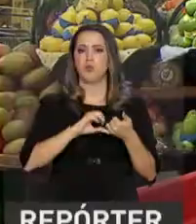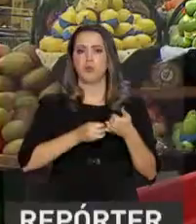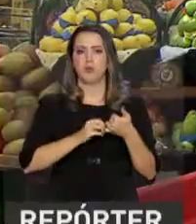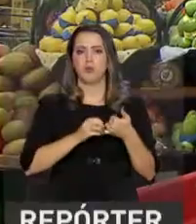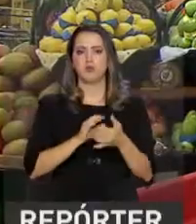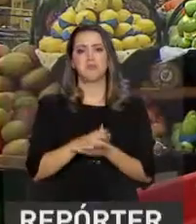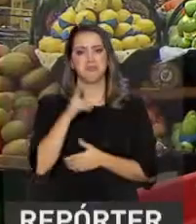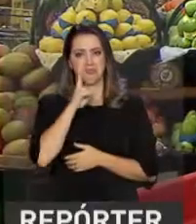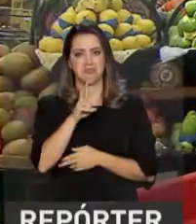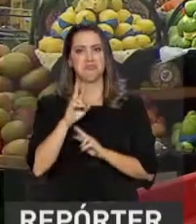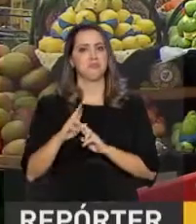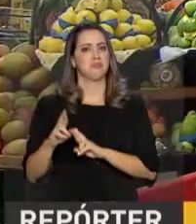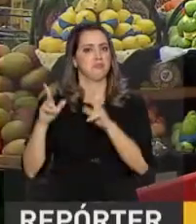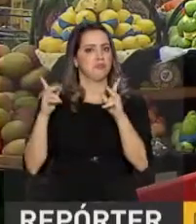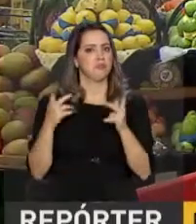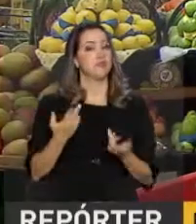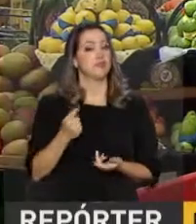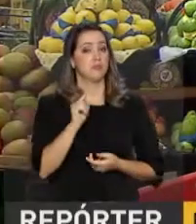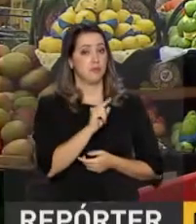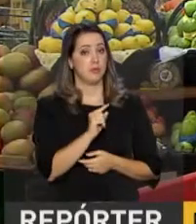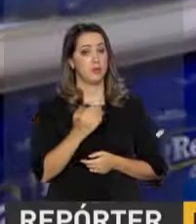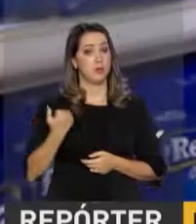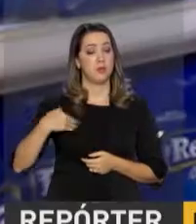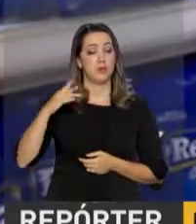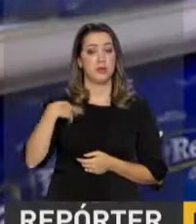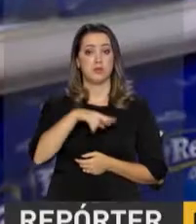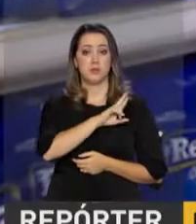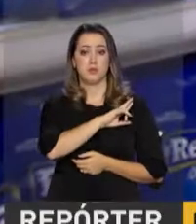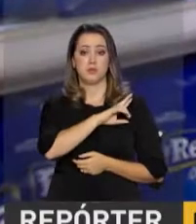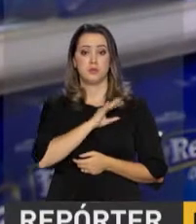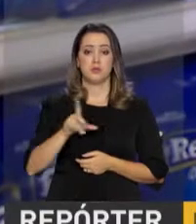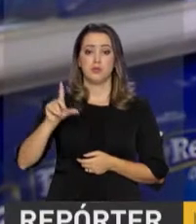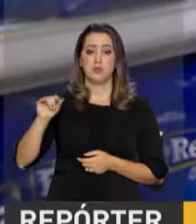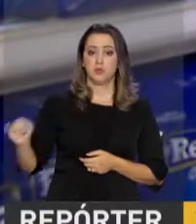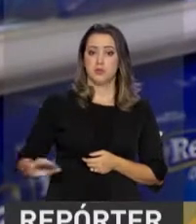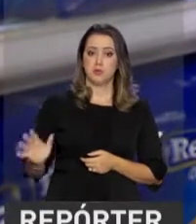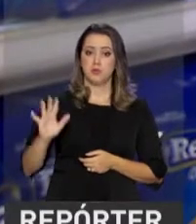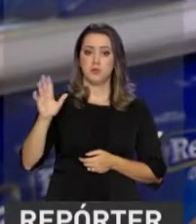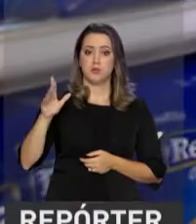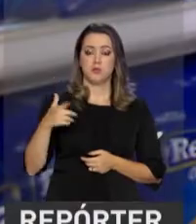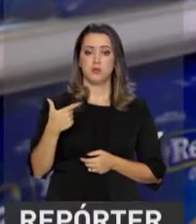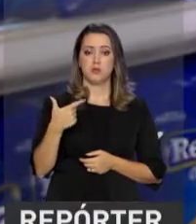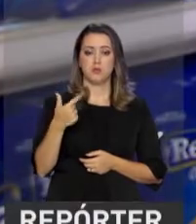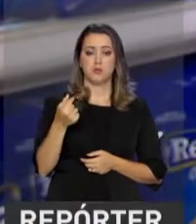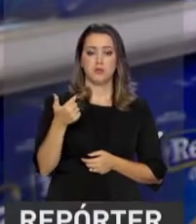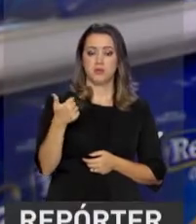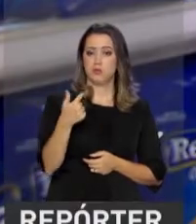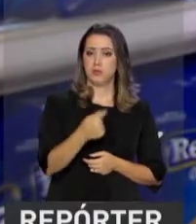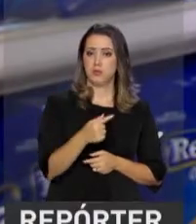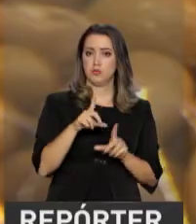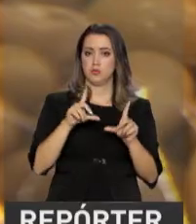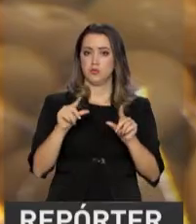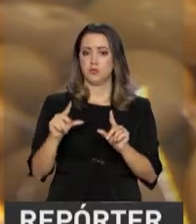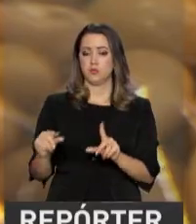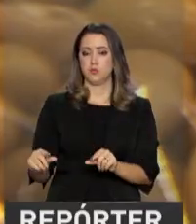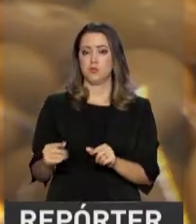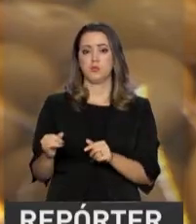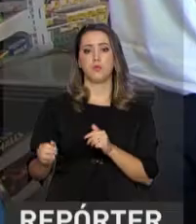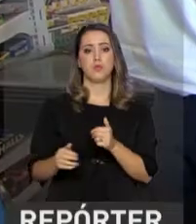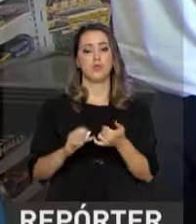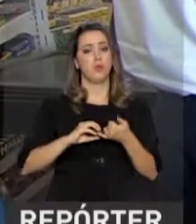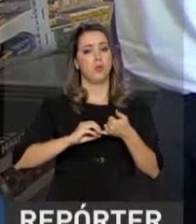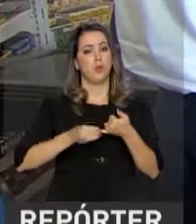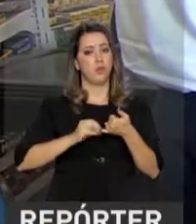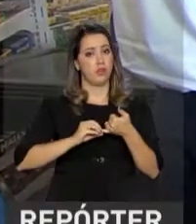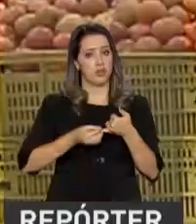diferença. Maiores responsáveis pela queda da inflação, os alimentos fecharam o ano de 2017 com preços em queda. O feijão,